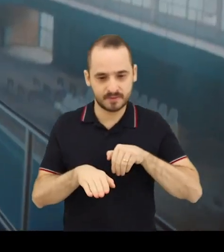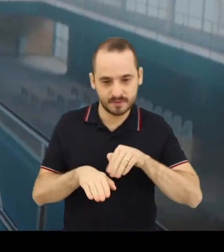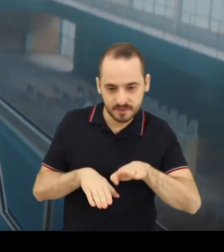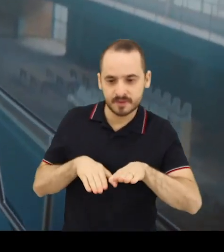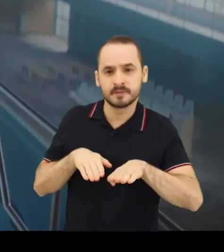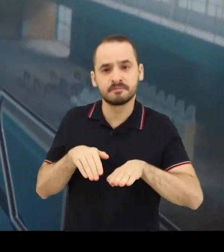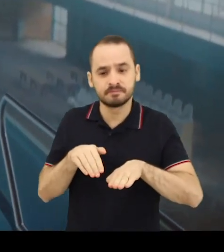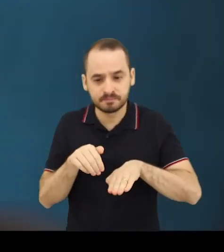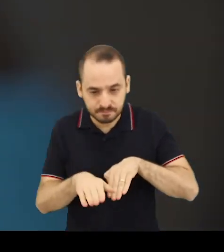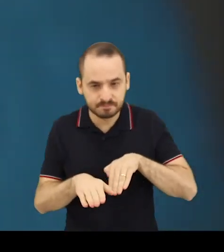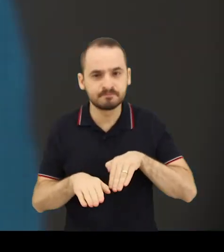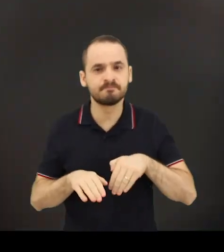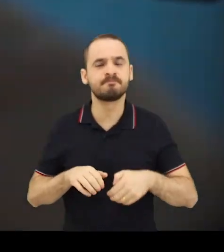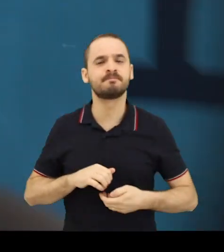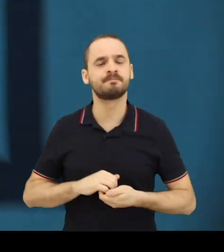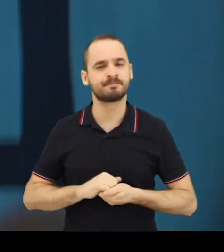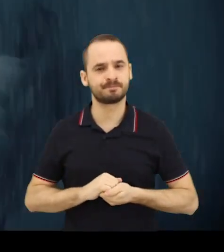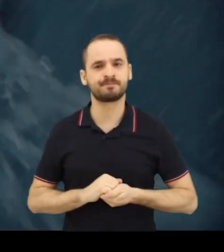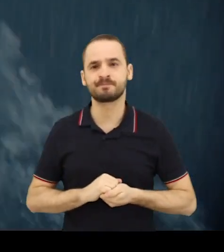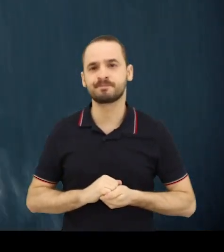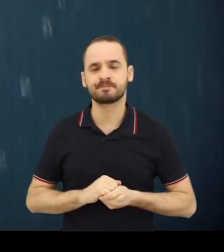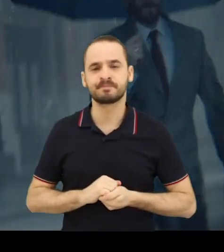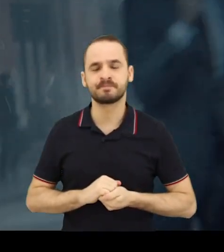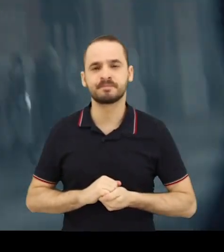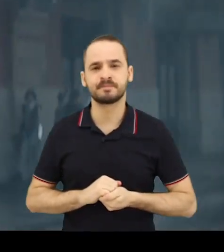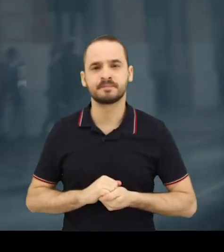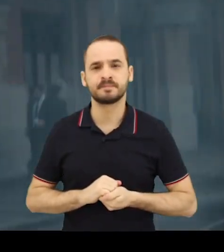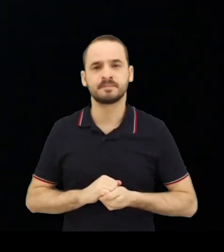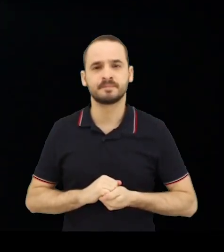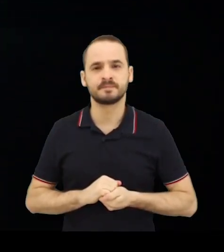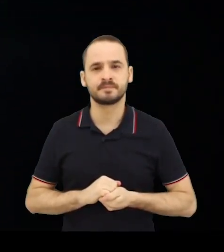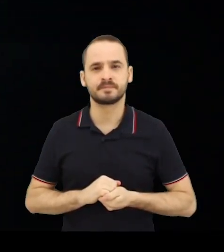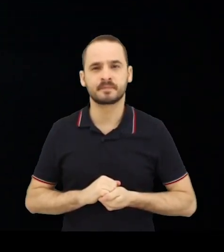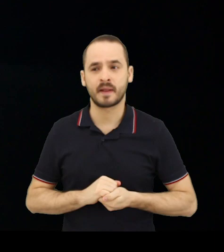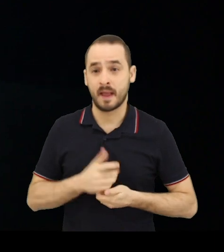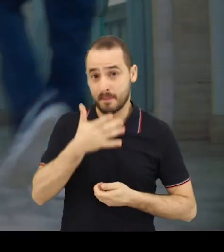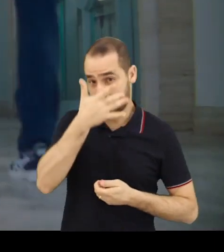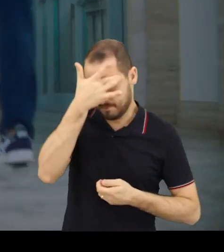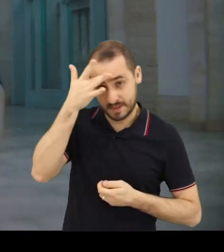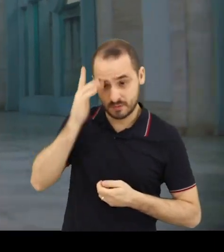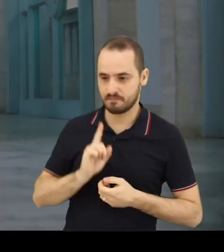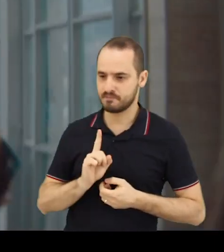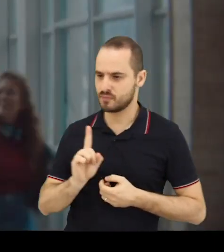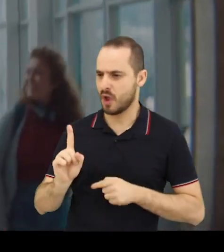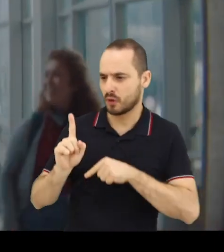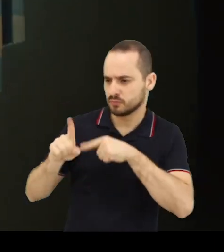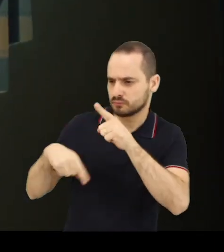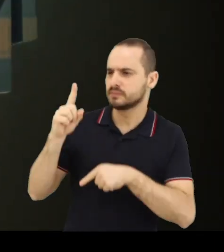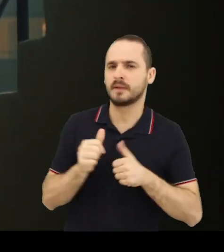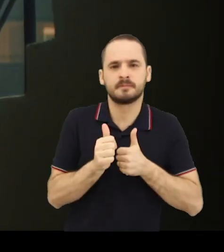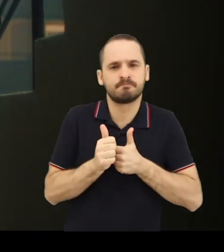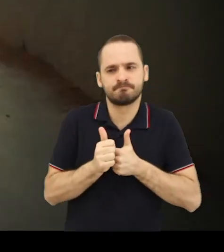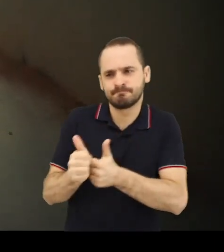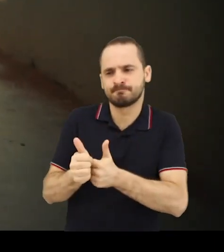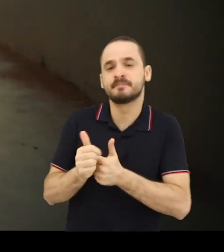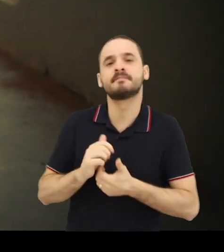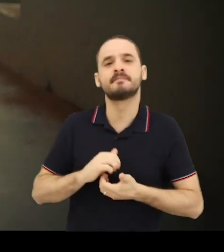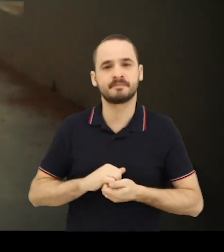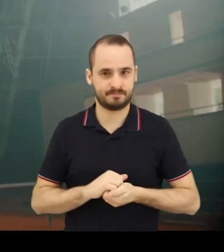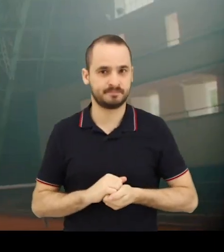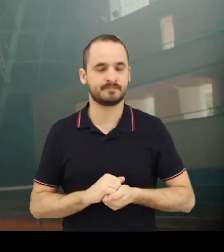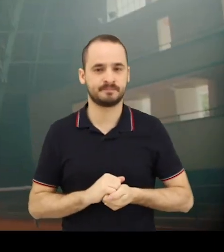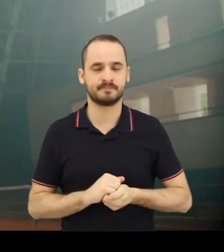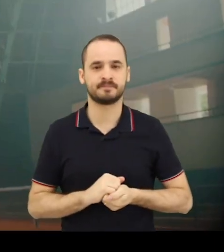cada vez. No chão, pegadas molhadas. Ele atravessa uma rua movimentada. Seguindo quem chegou longe. Anda por um corredor